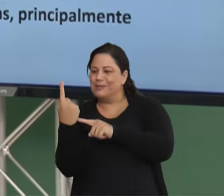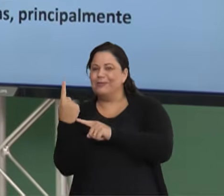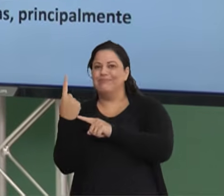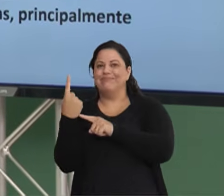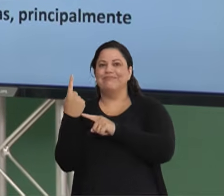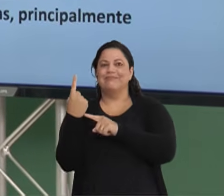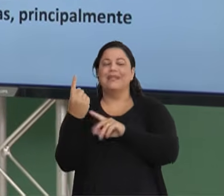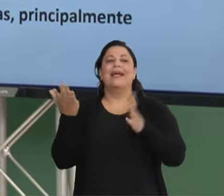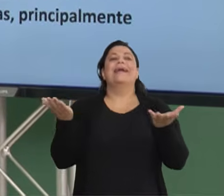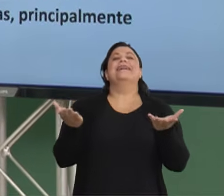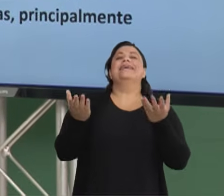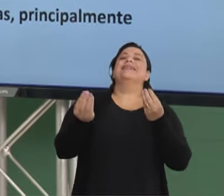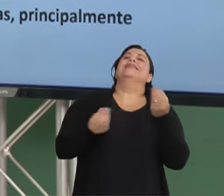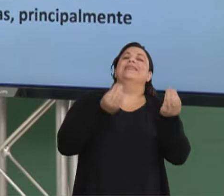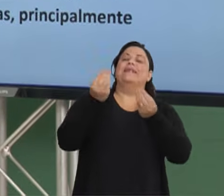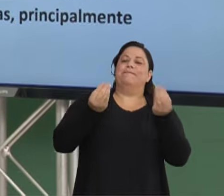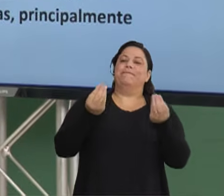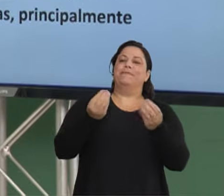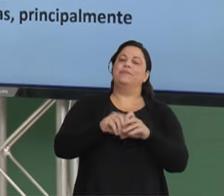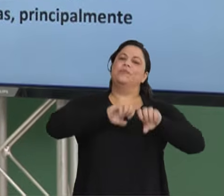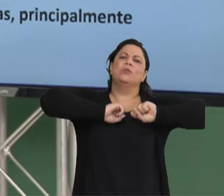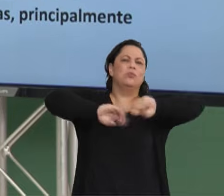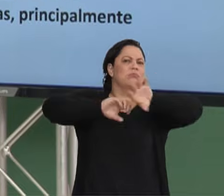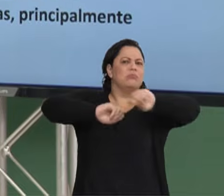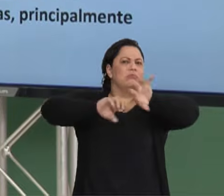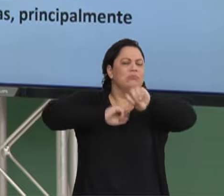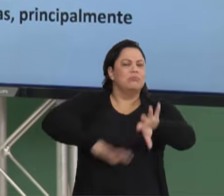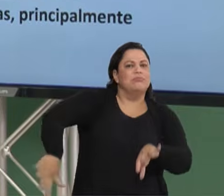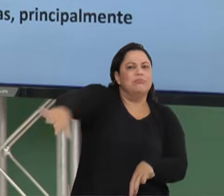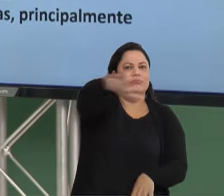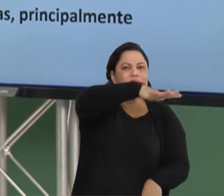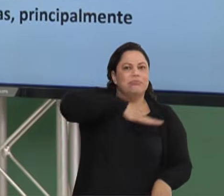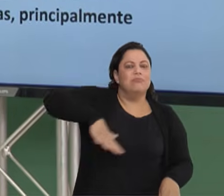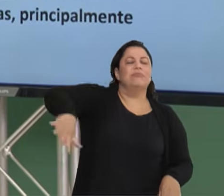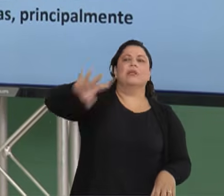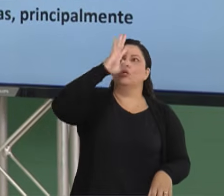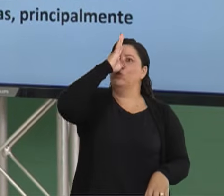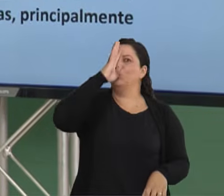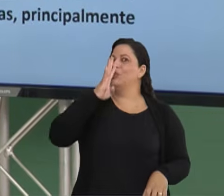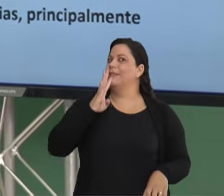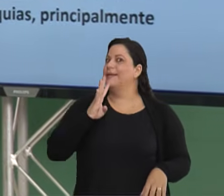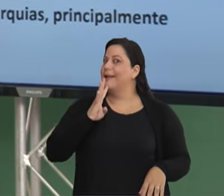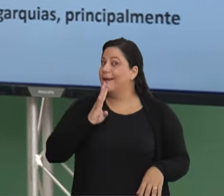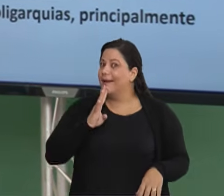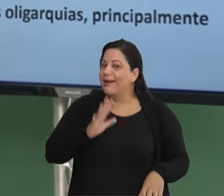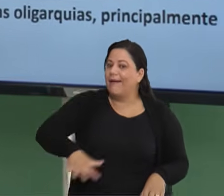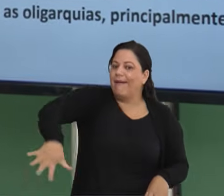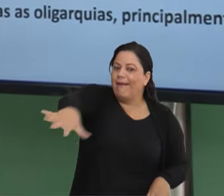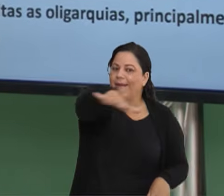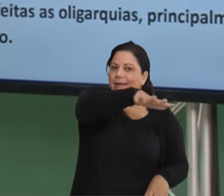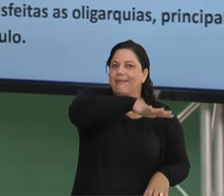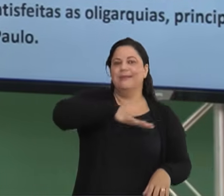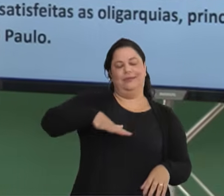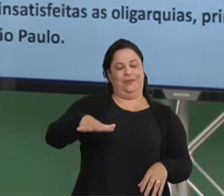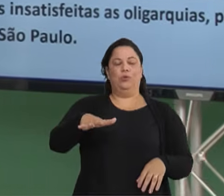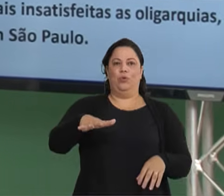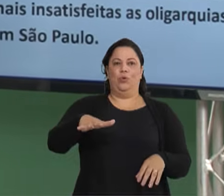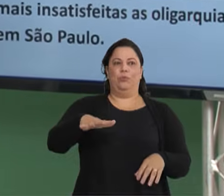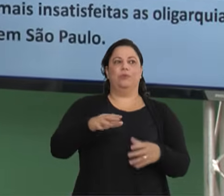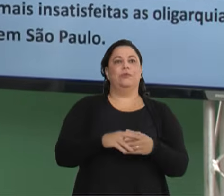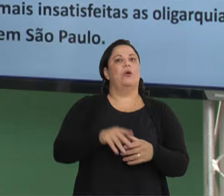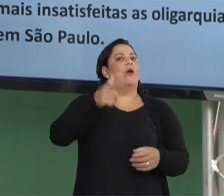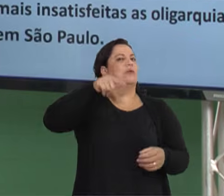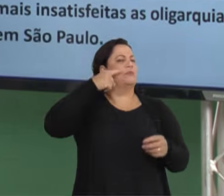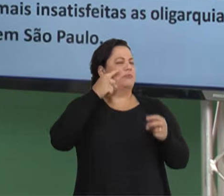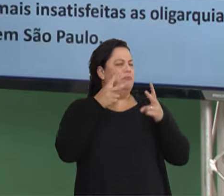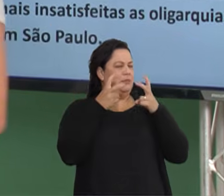se voltar ao ensino público, vai se voltar à saúde pública. Repara de novo, Getúlio Vargas se colocando